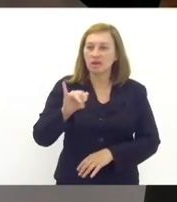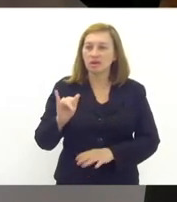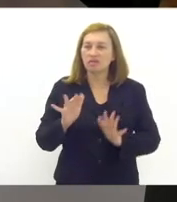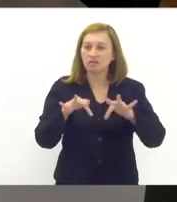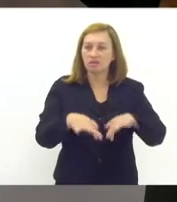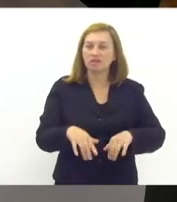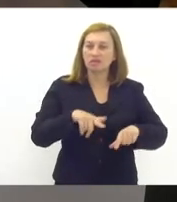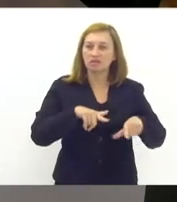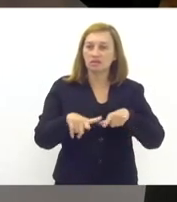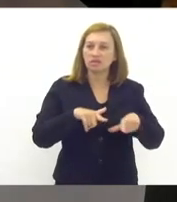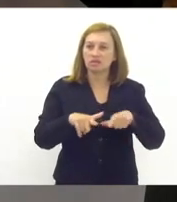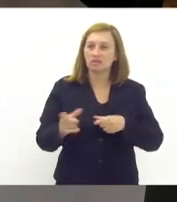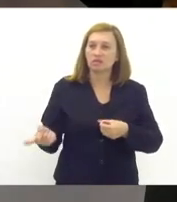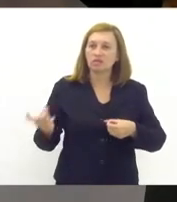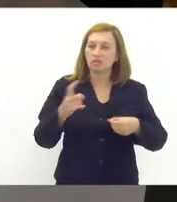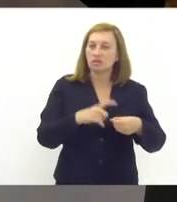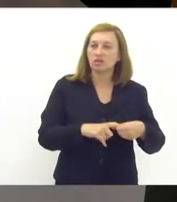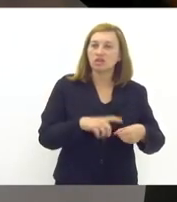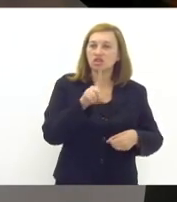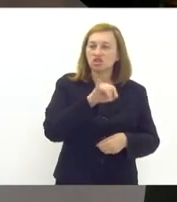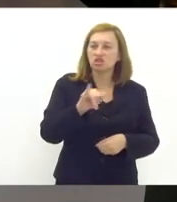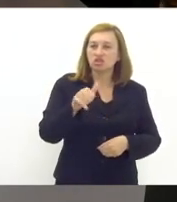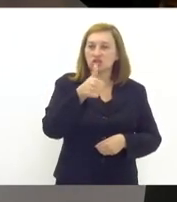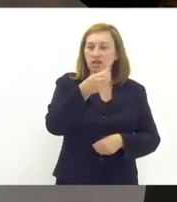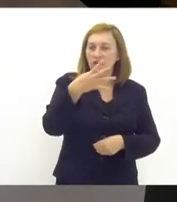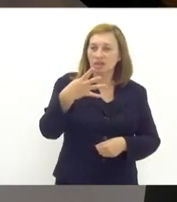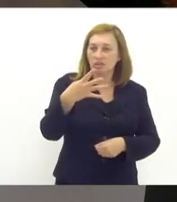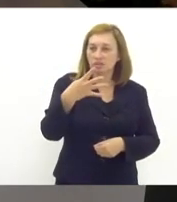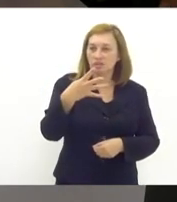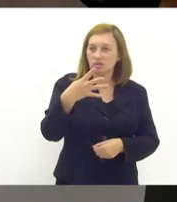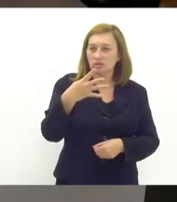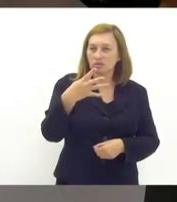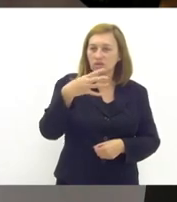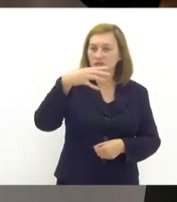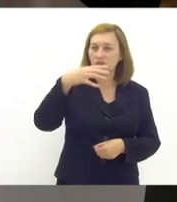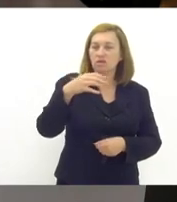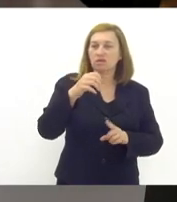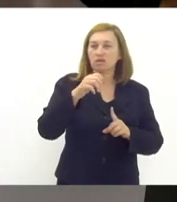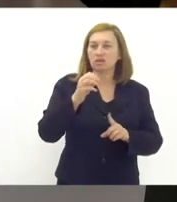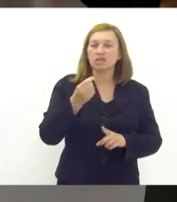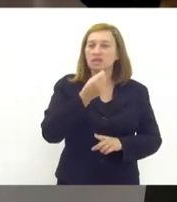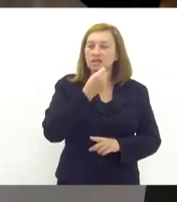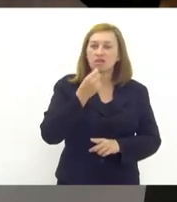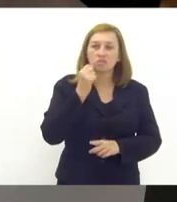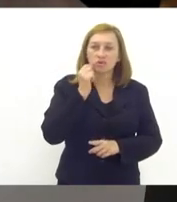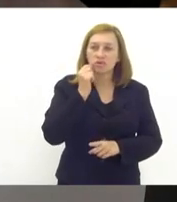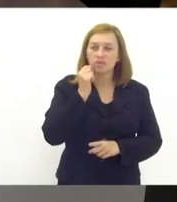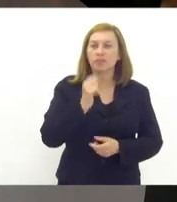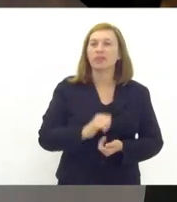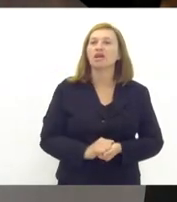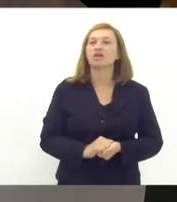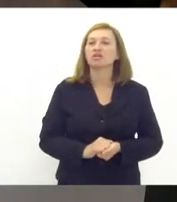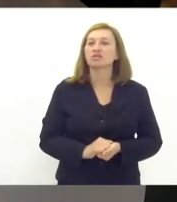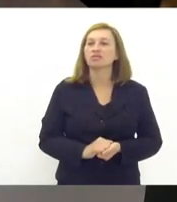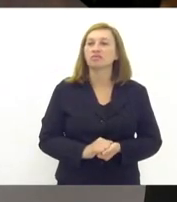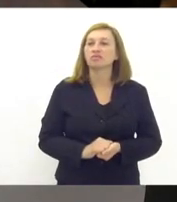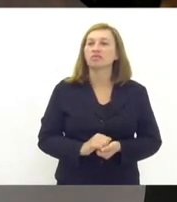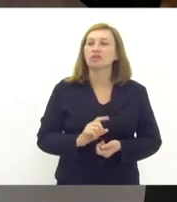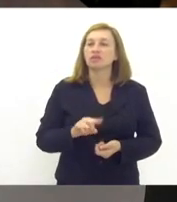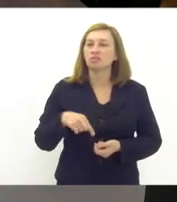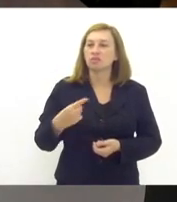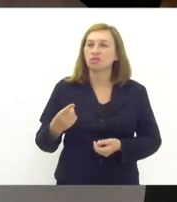os trabalhos, retornando aí no dia 14 de setembro, diante do feriado